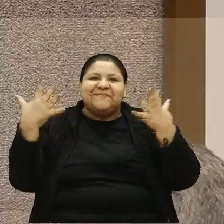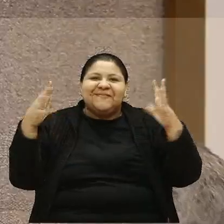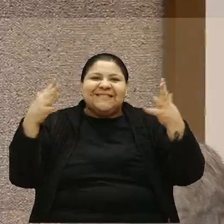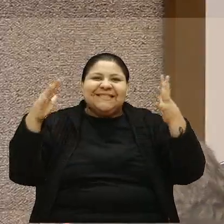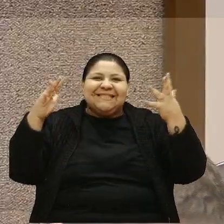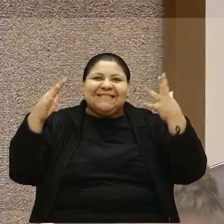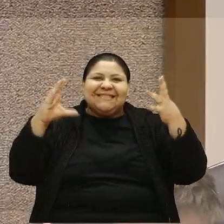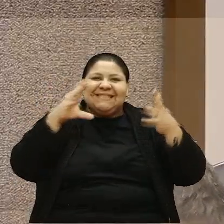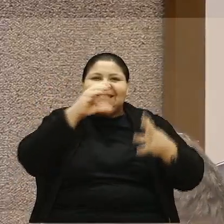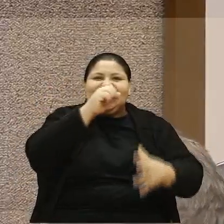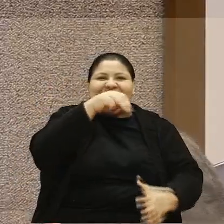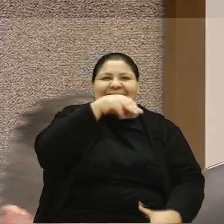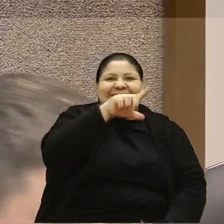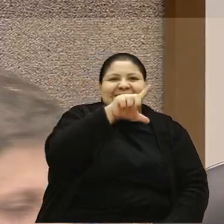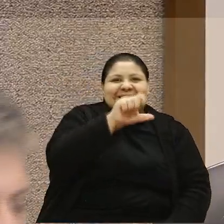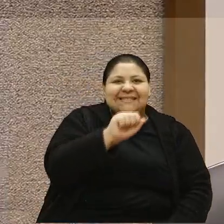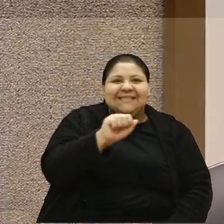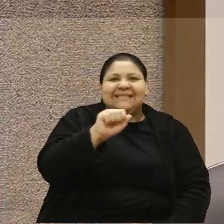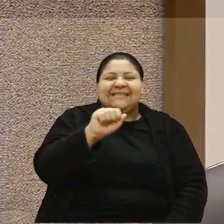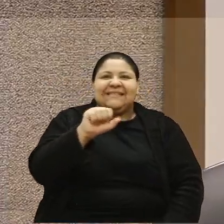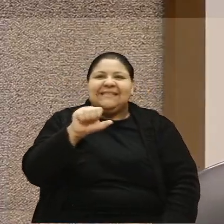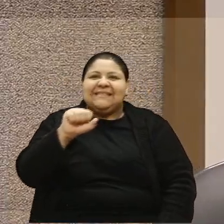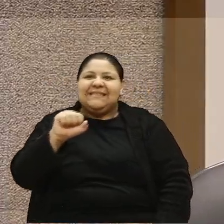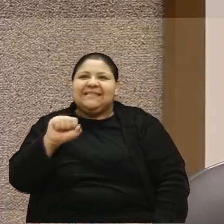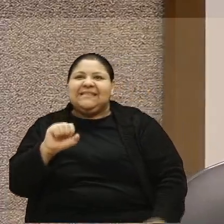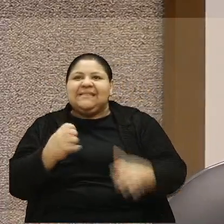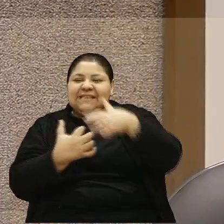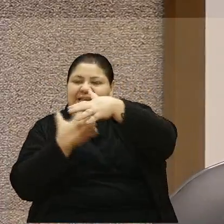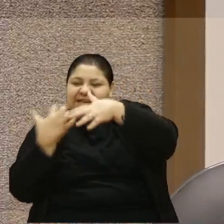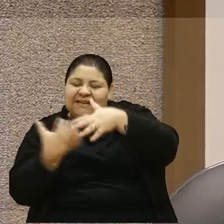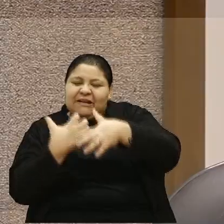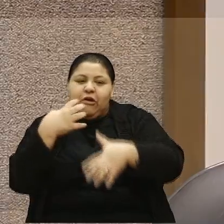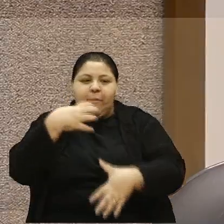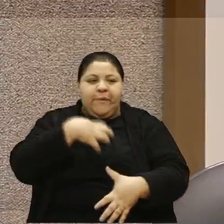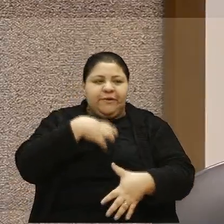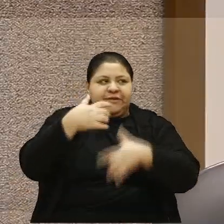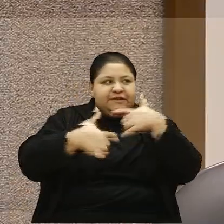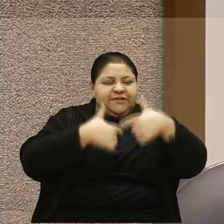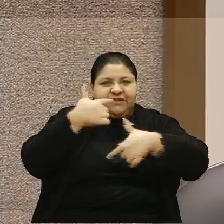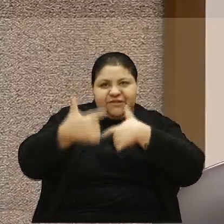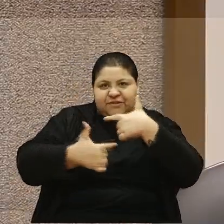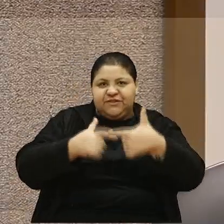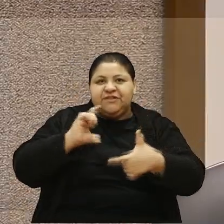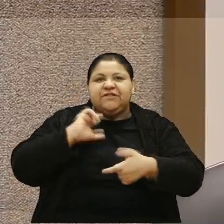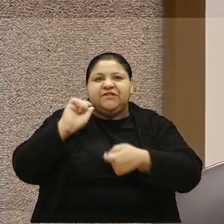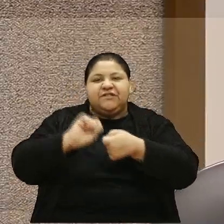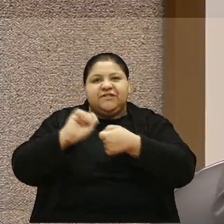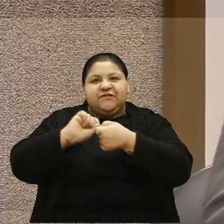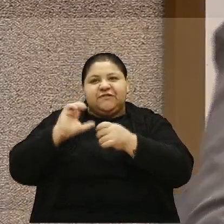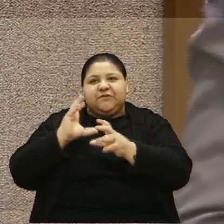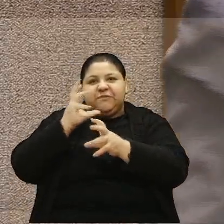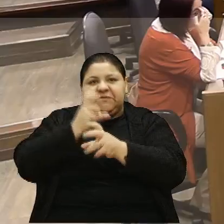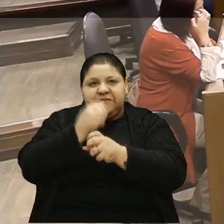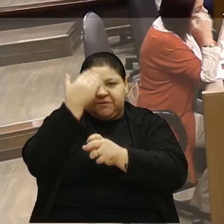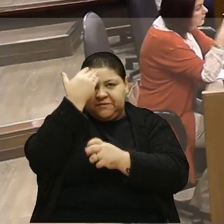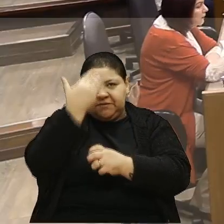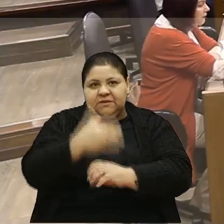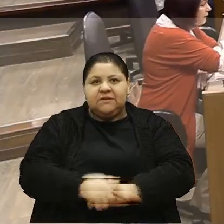parabéns, Camila, parabéns a Dog Spa pelo gesto, pelo trabalho que tem feito pelos animais.